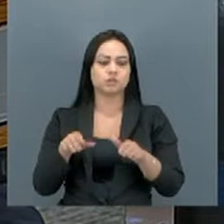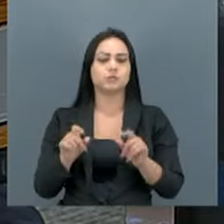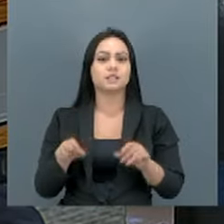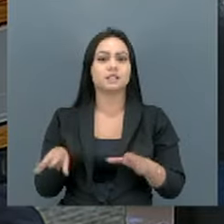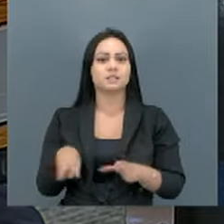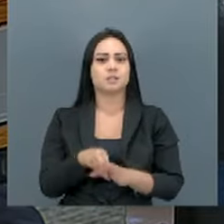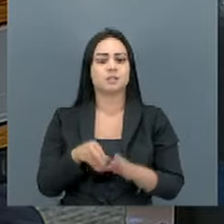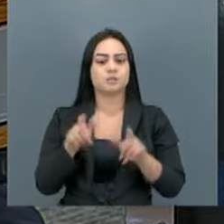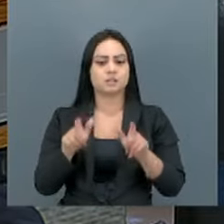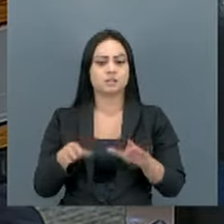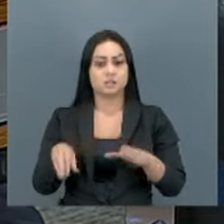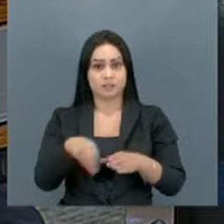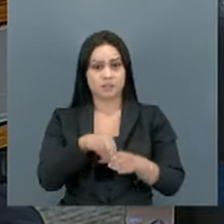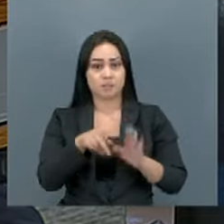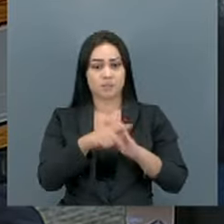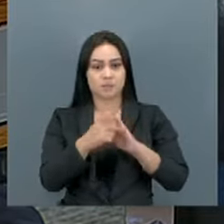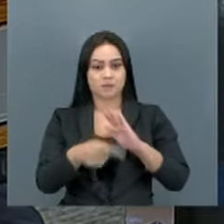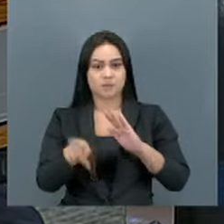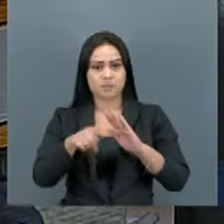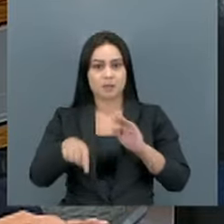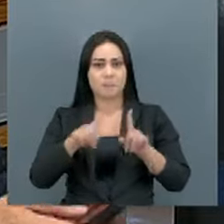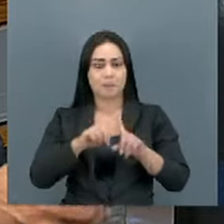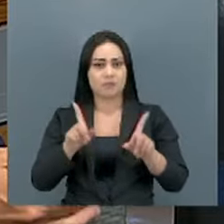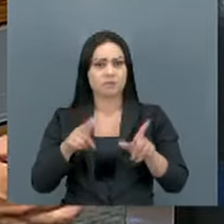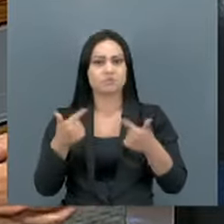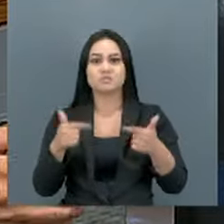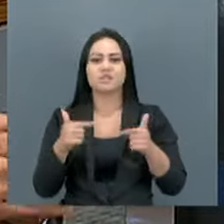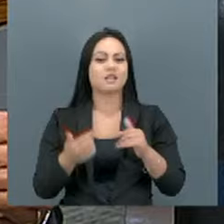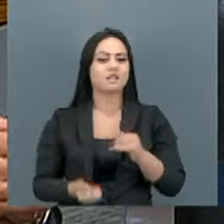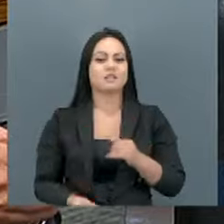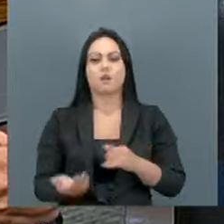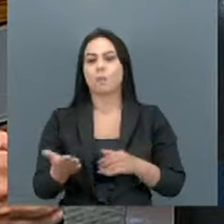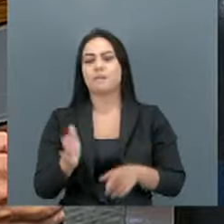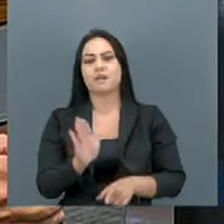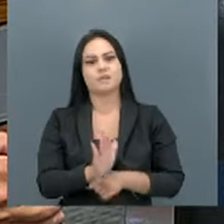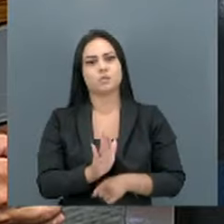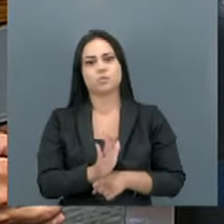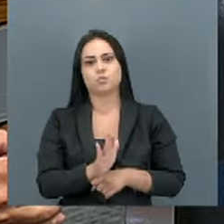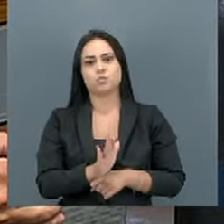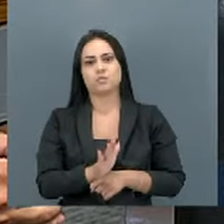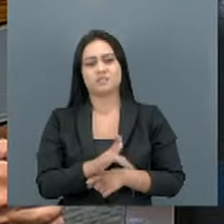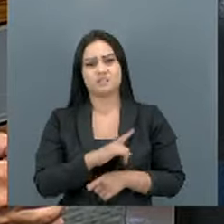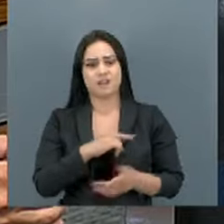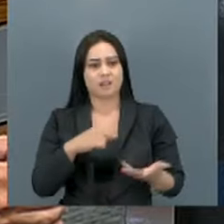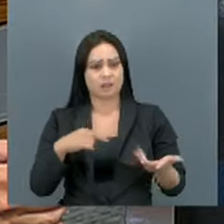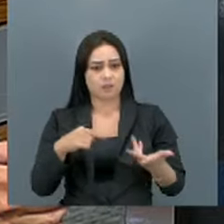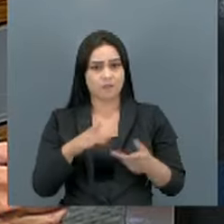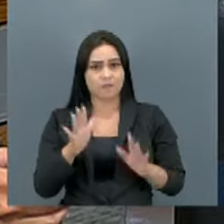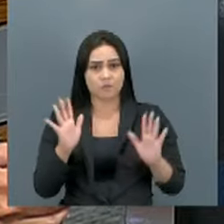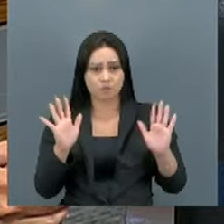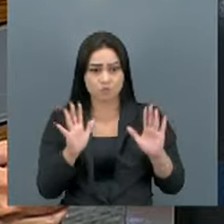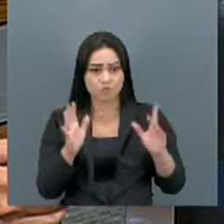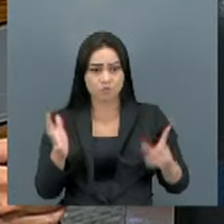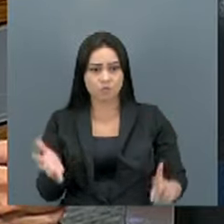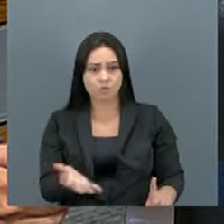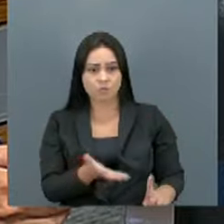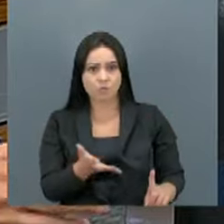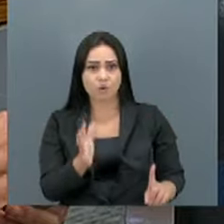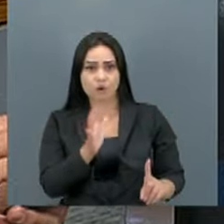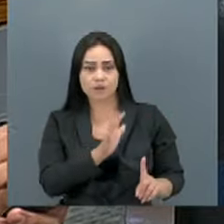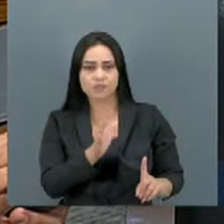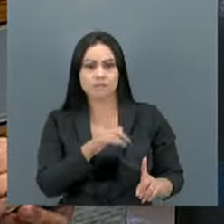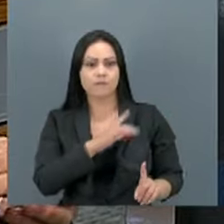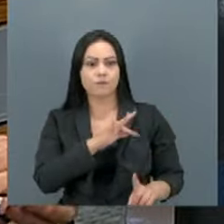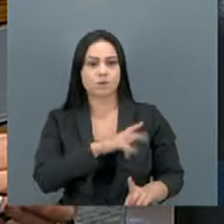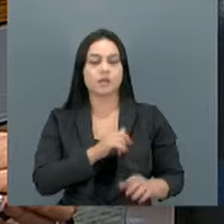da reserva de vocês, mas não levam nenhum benefício. Há alguma influência da FUNAI junto